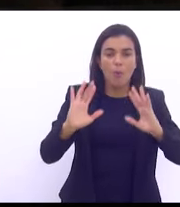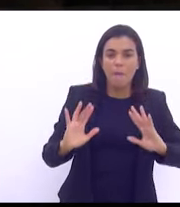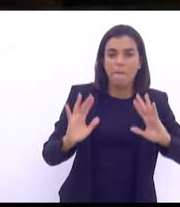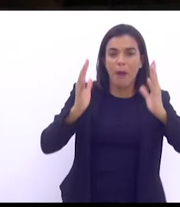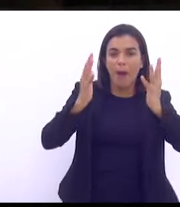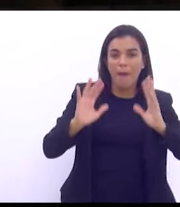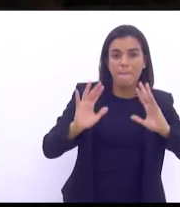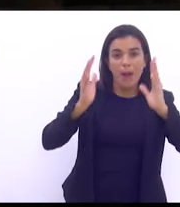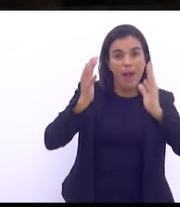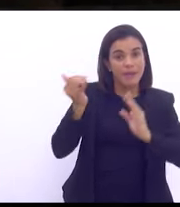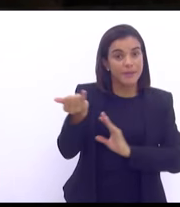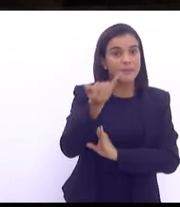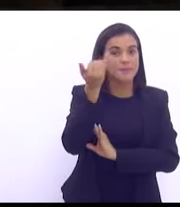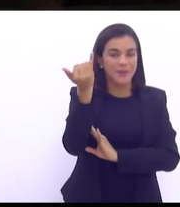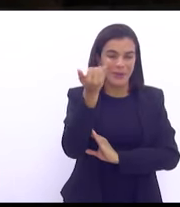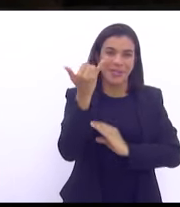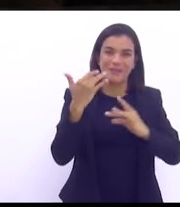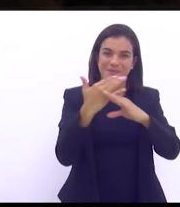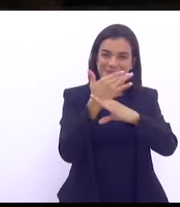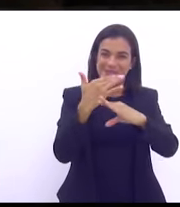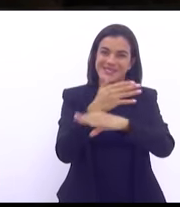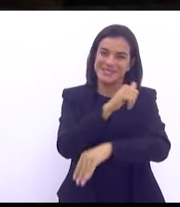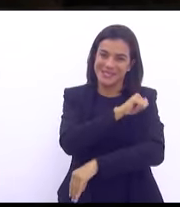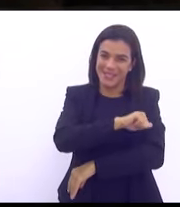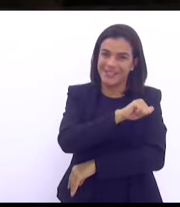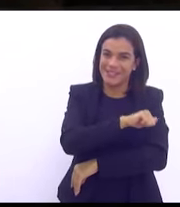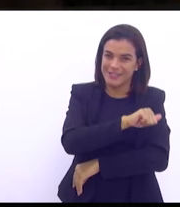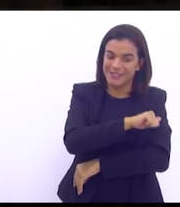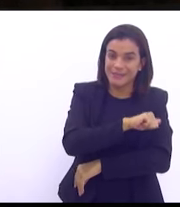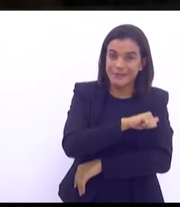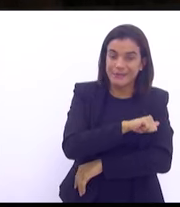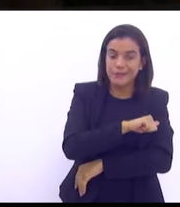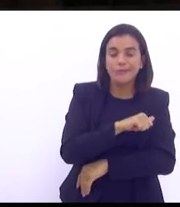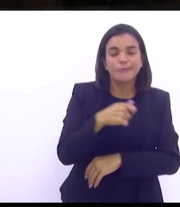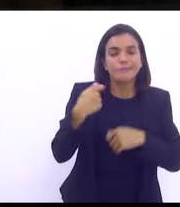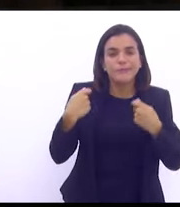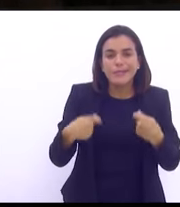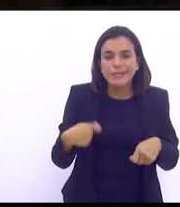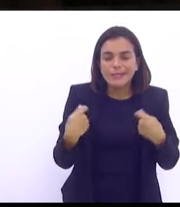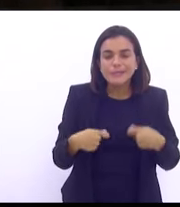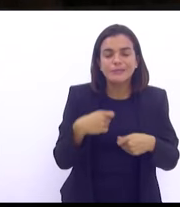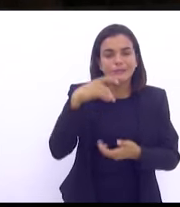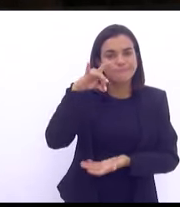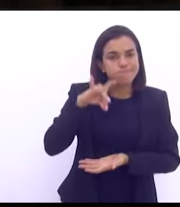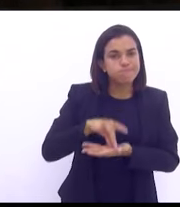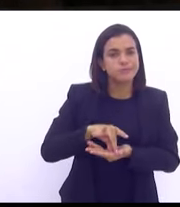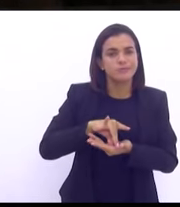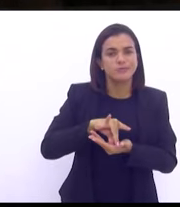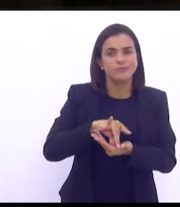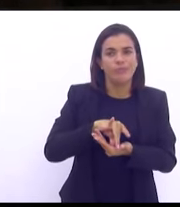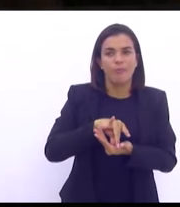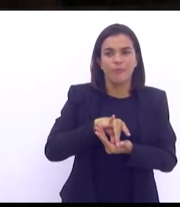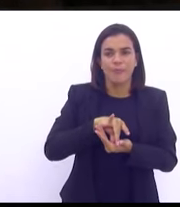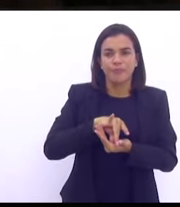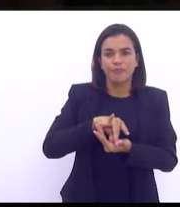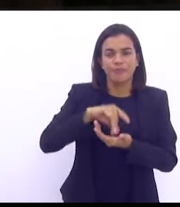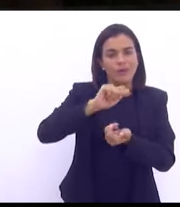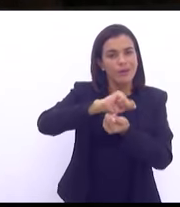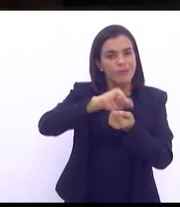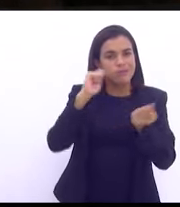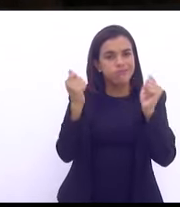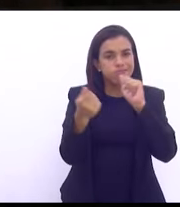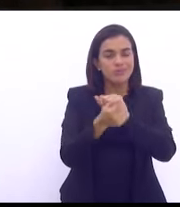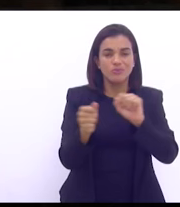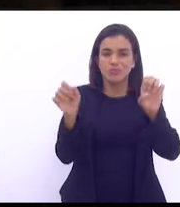muito importantes para a cidade do Rio de Janeiro, precisam, de fato, de uma